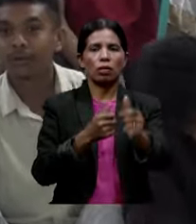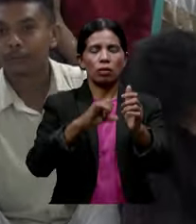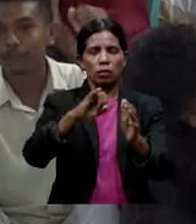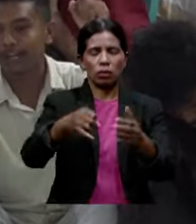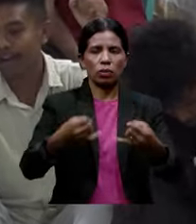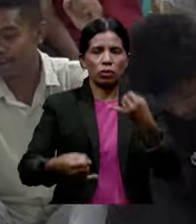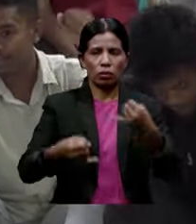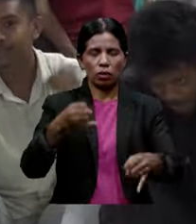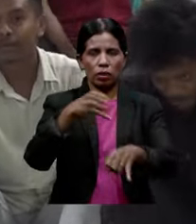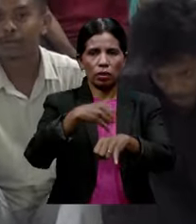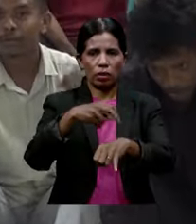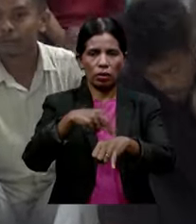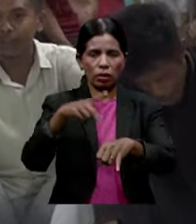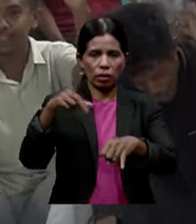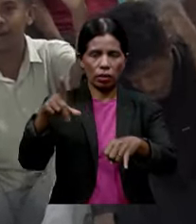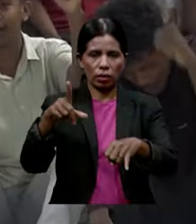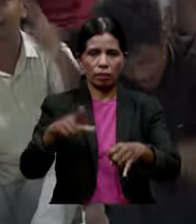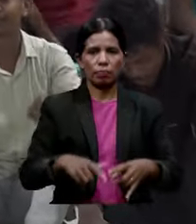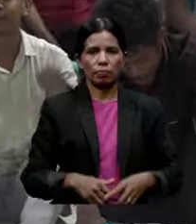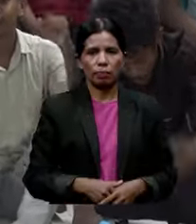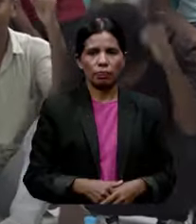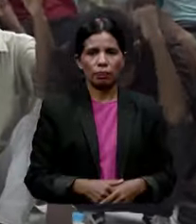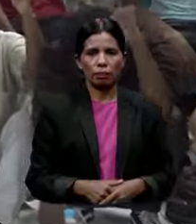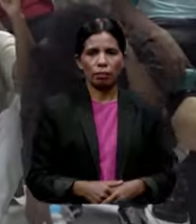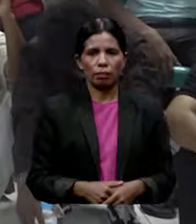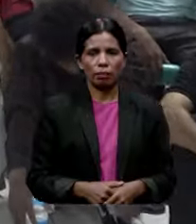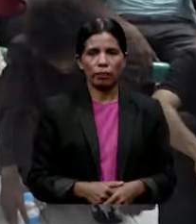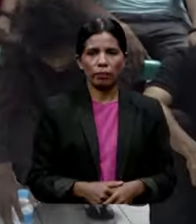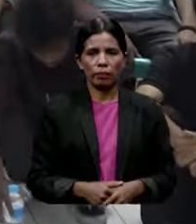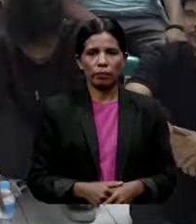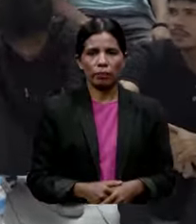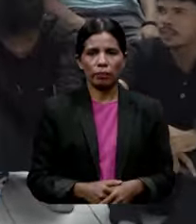juridicamente internacional ba ocupação refere. Rohimadia Dertz Menes Gemen.